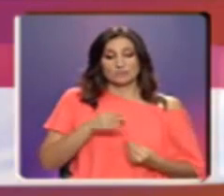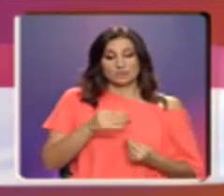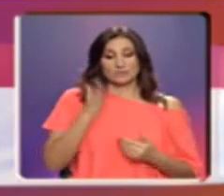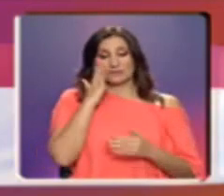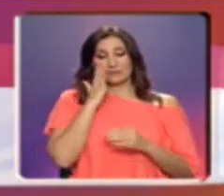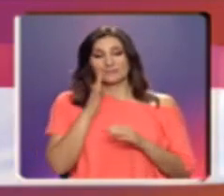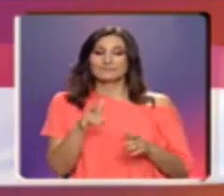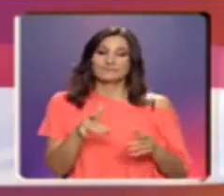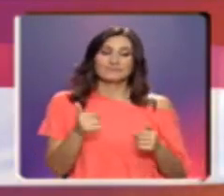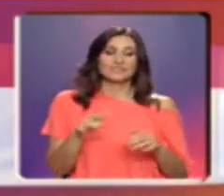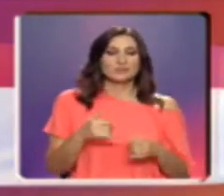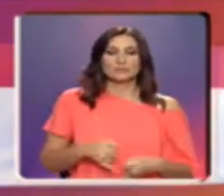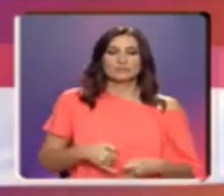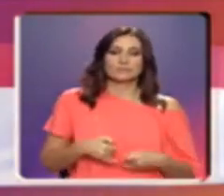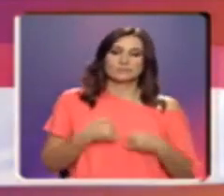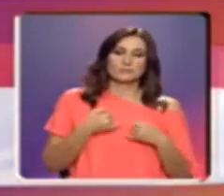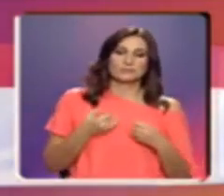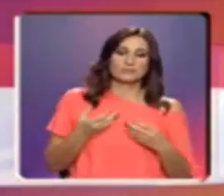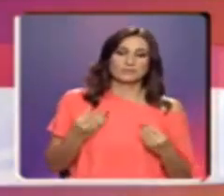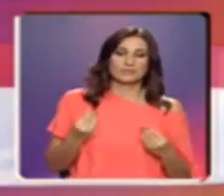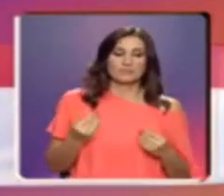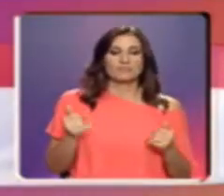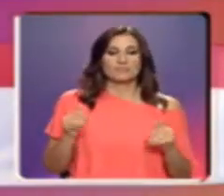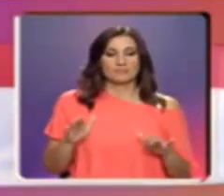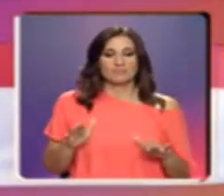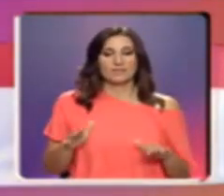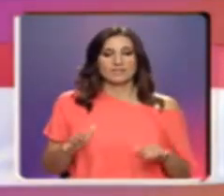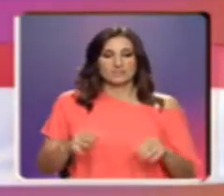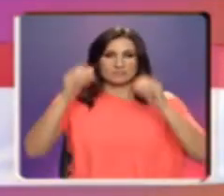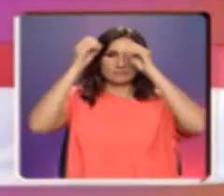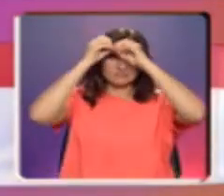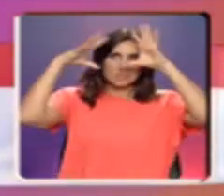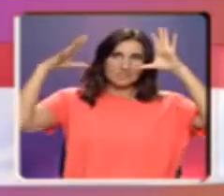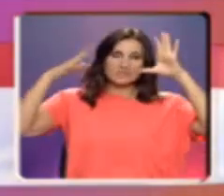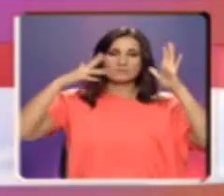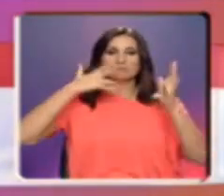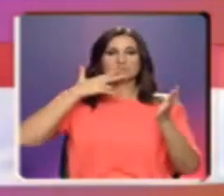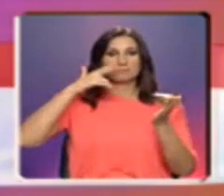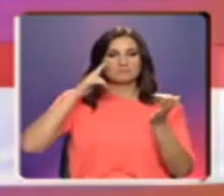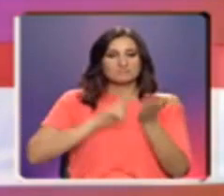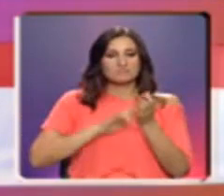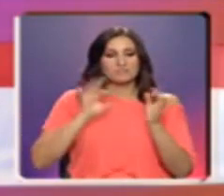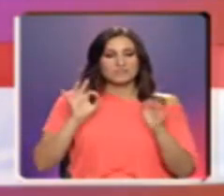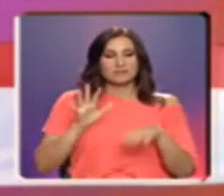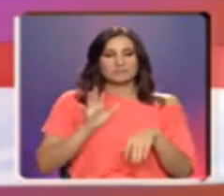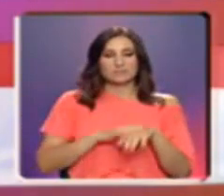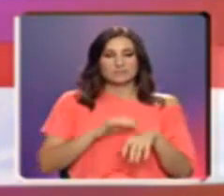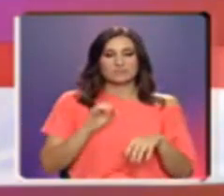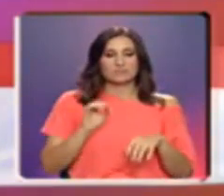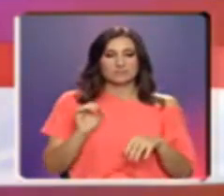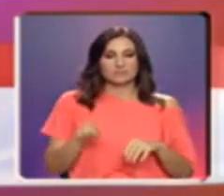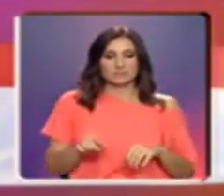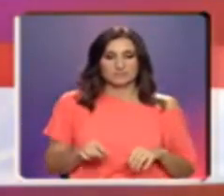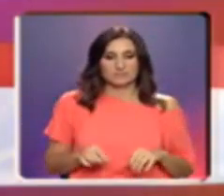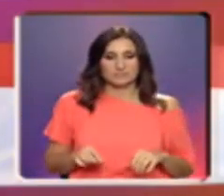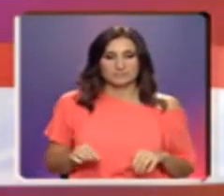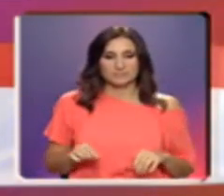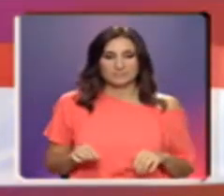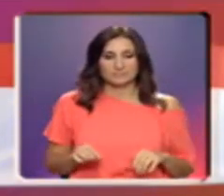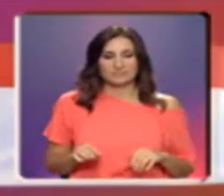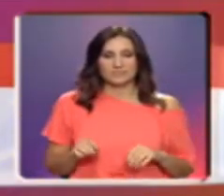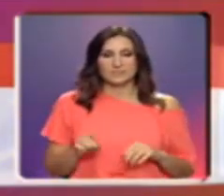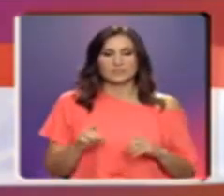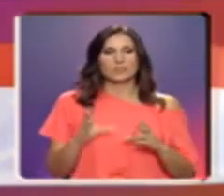muito. Não me assustei muito, mas tive a noção completa e por isso se calhar temo-lo feito sem